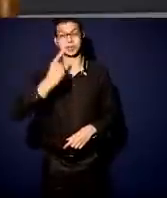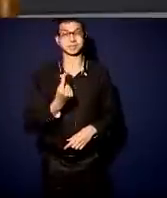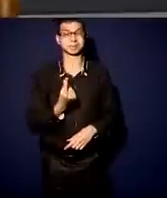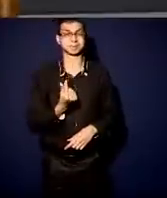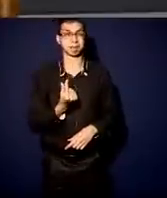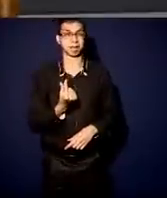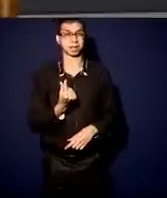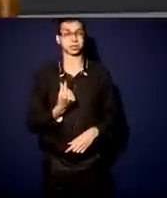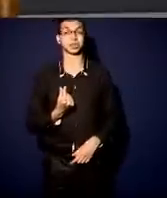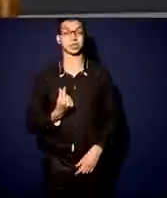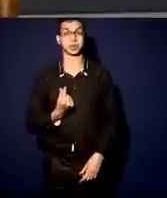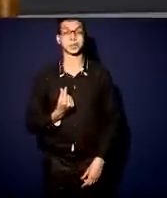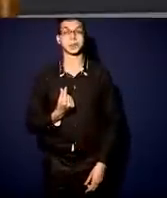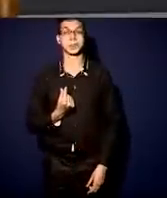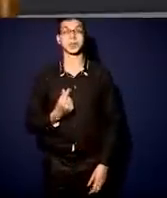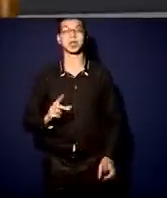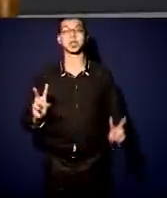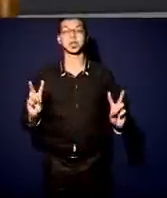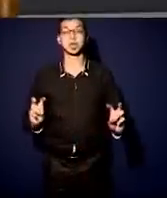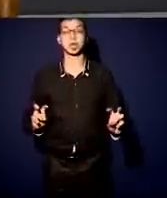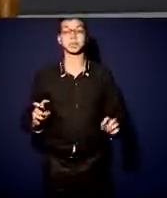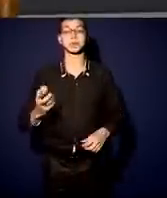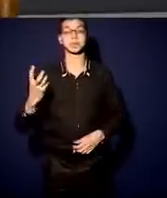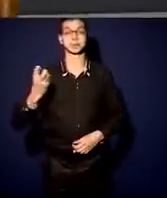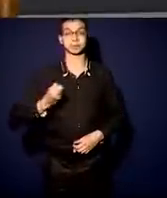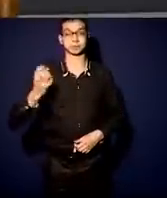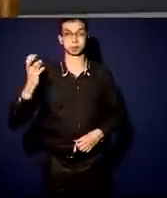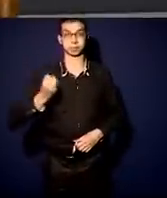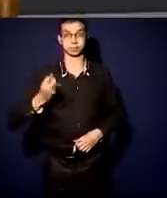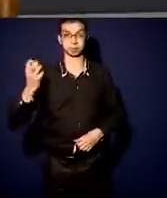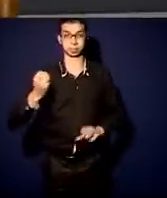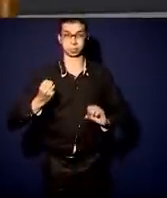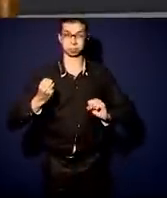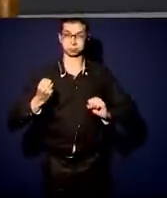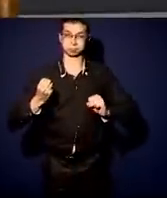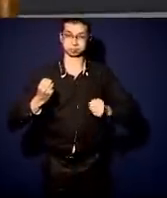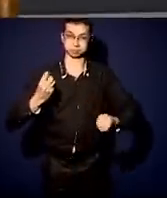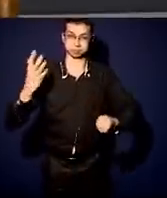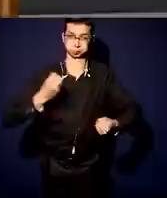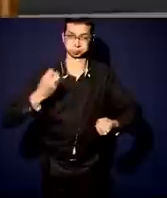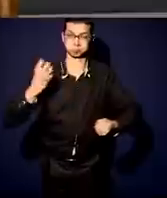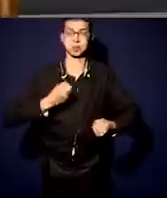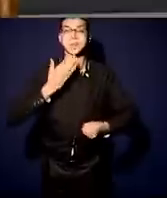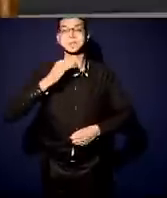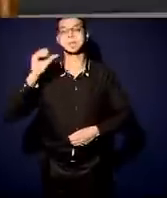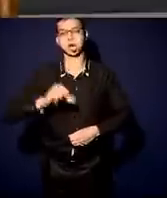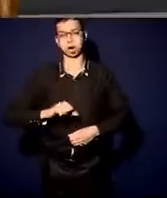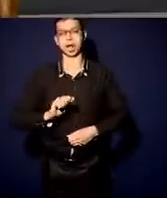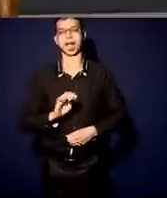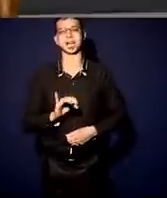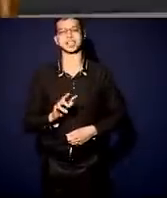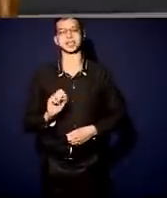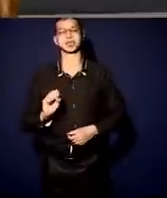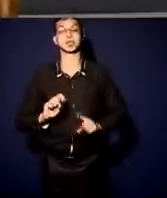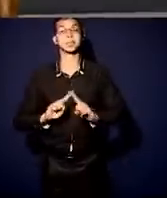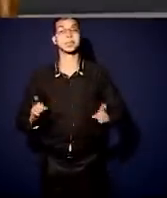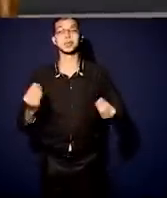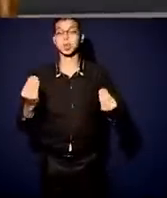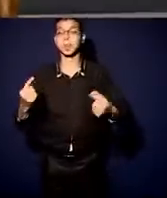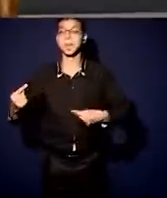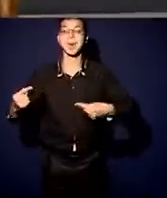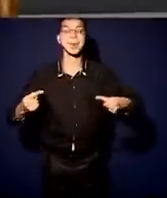desde o término da eleição não por causa de banco central Mas porque as mensagens do que será justificar como é que será